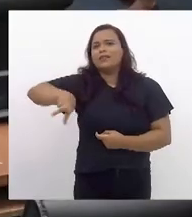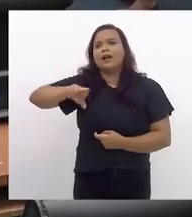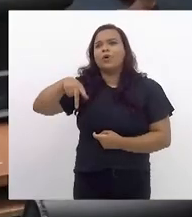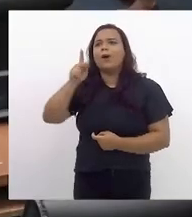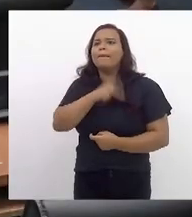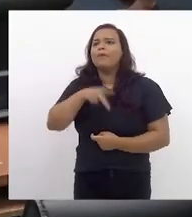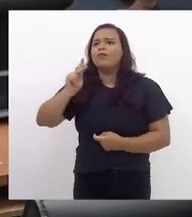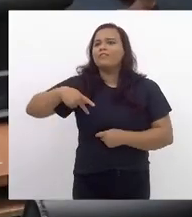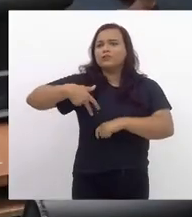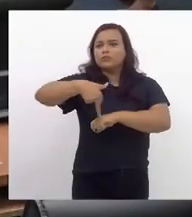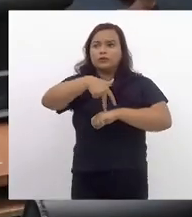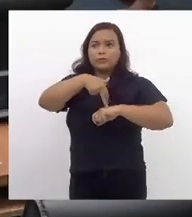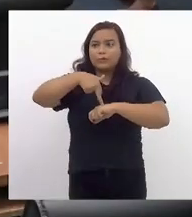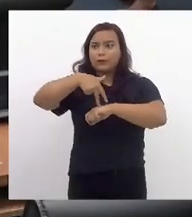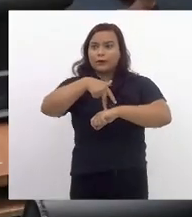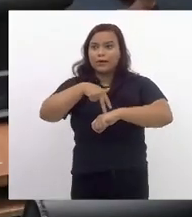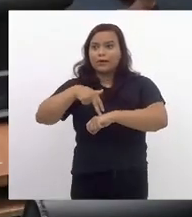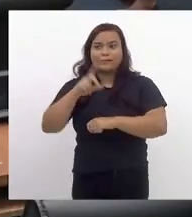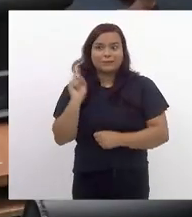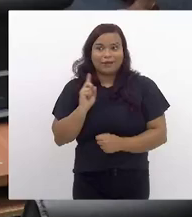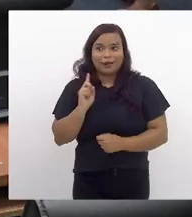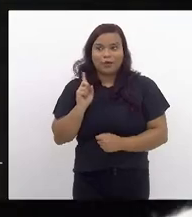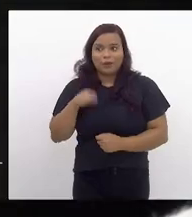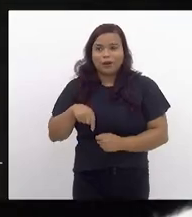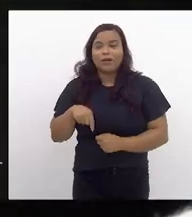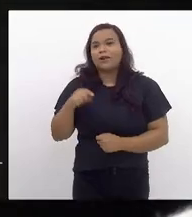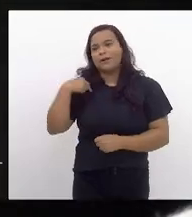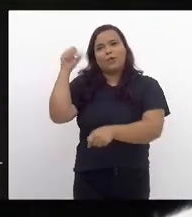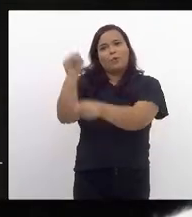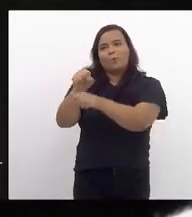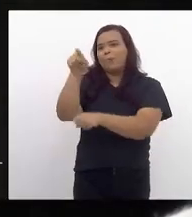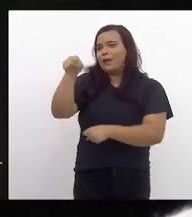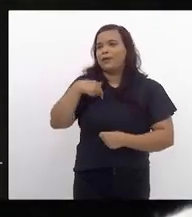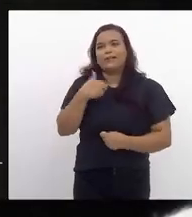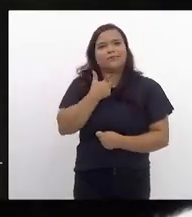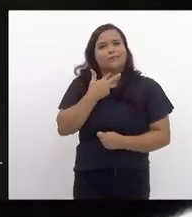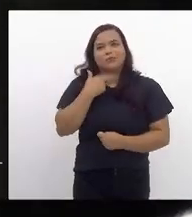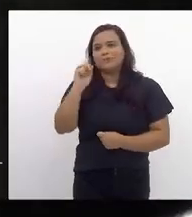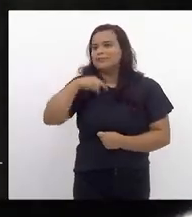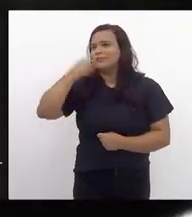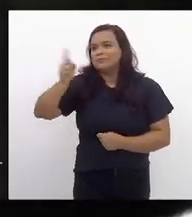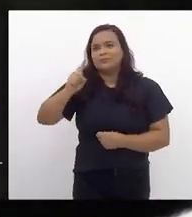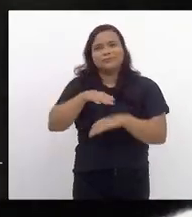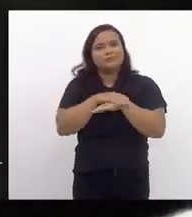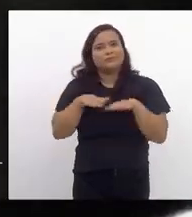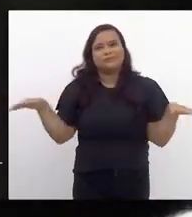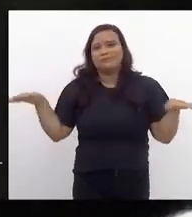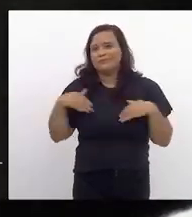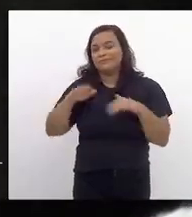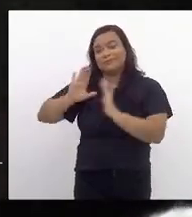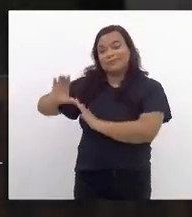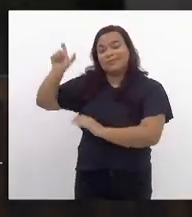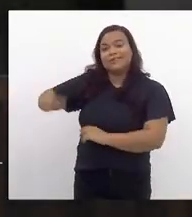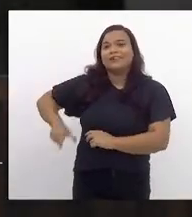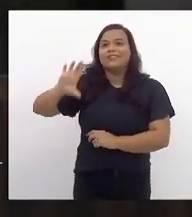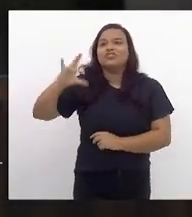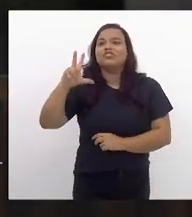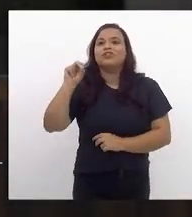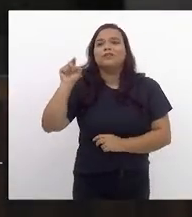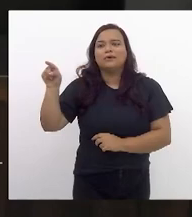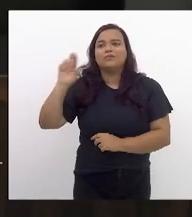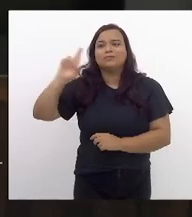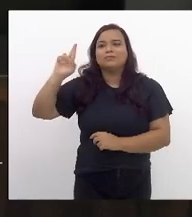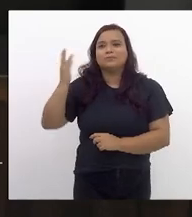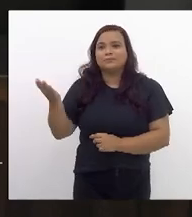Não. Mas isso aí eu parei. Isso aí eu parei porque não estava dando certo. Isso eu não. Deixei para o Chico. Então, quero aproveitar